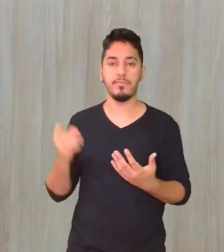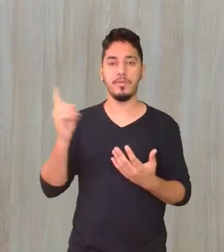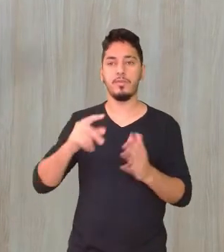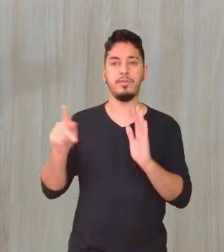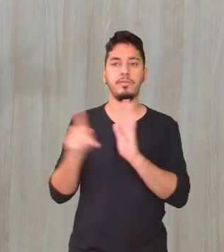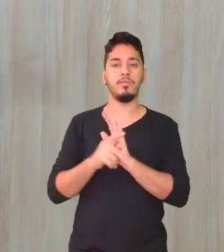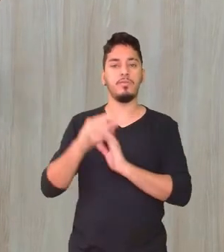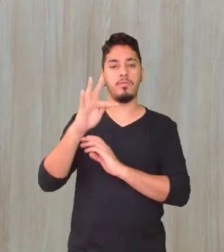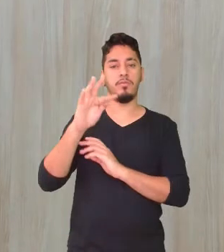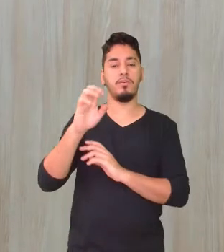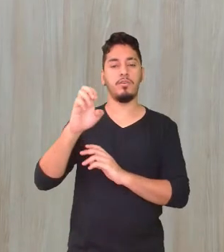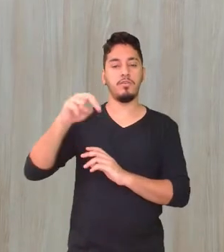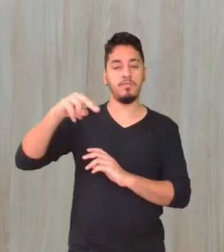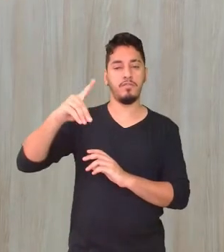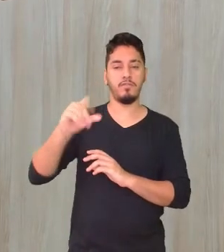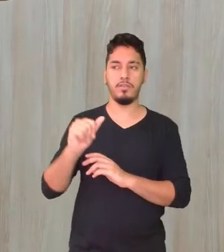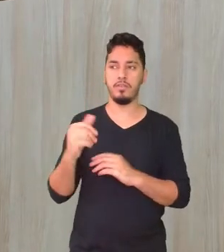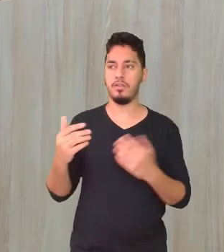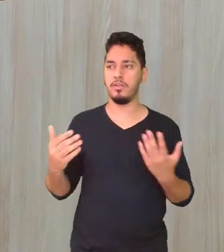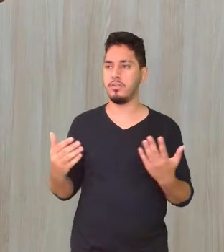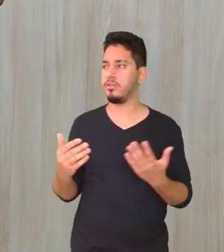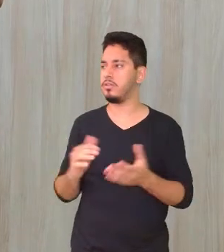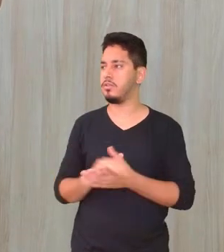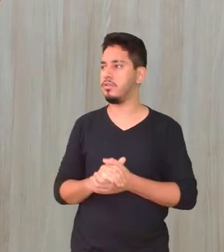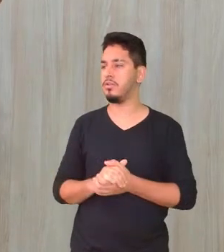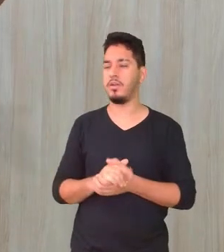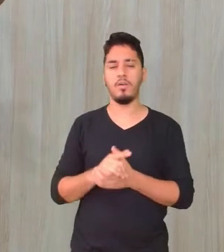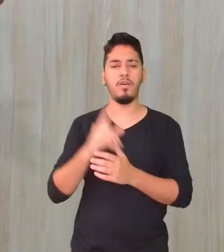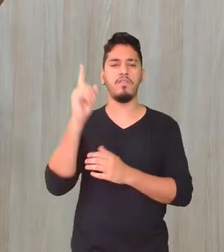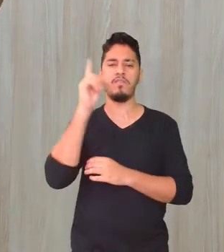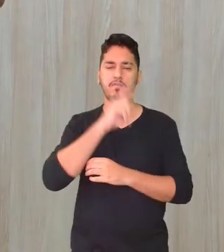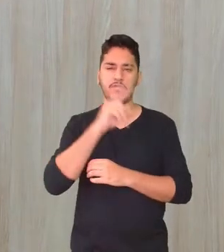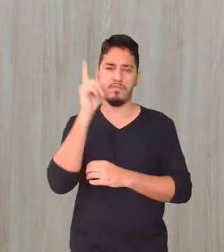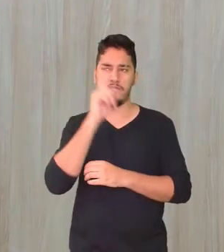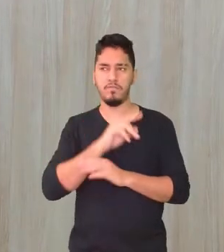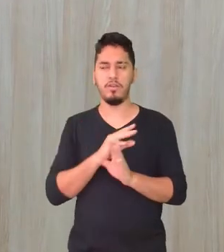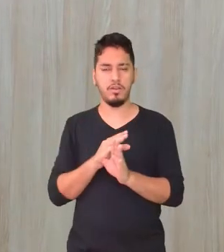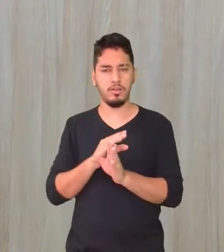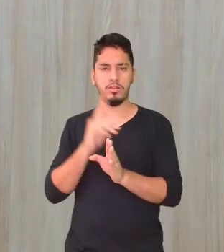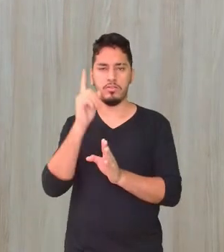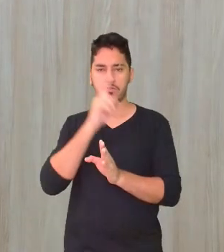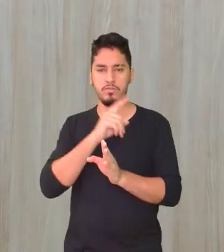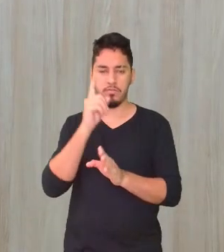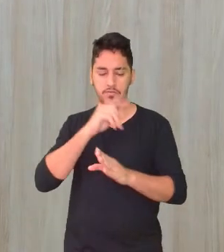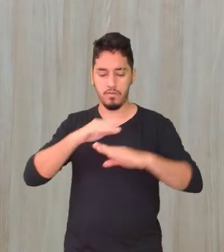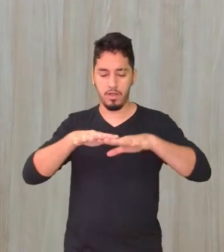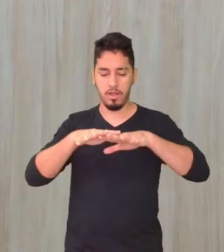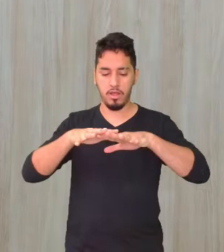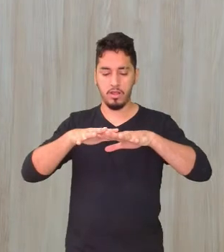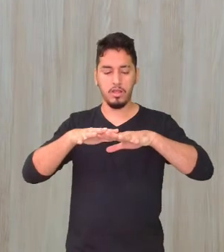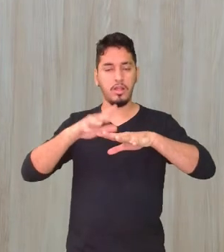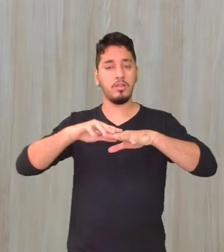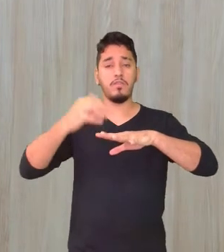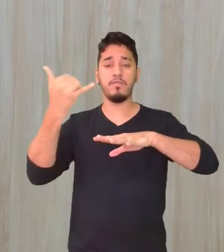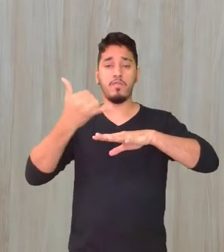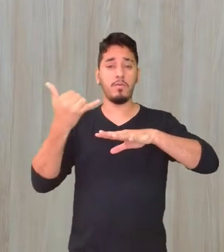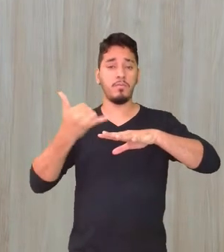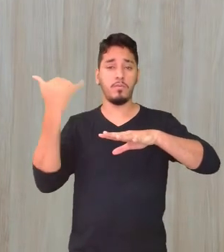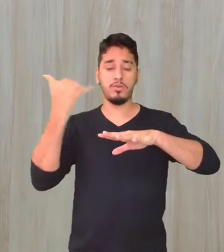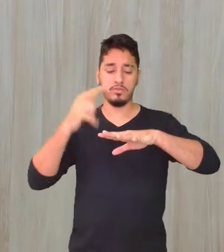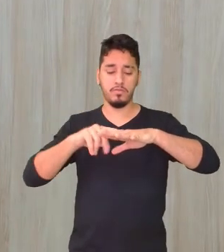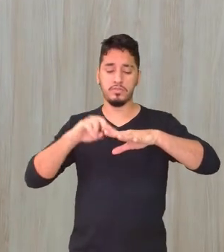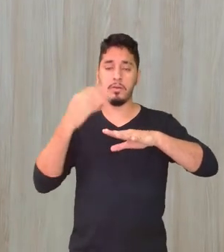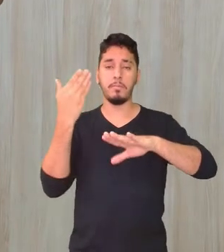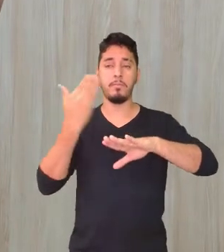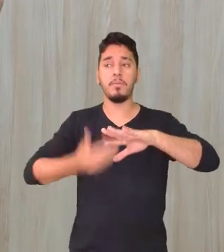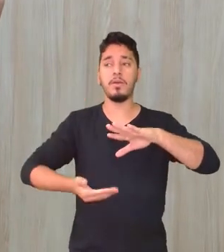fenda, não sei, como é que a gente chama, professor? É falha. É falha, né? Isso. De uma falha dessa, então aquelas informações vão sendo perdidas, porque